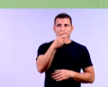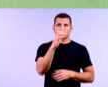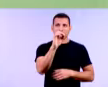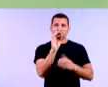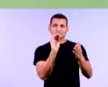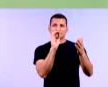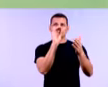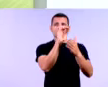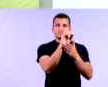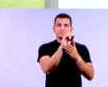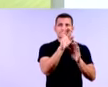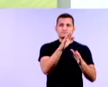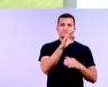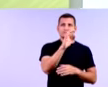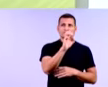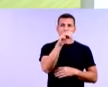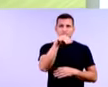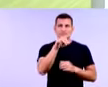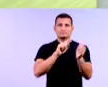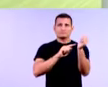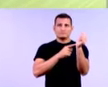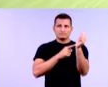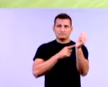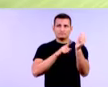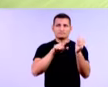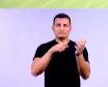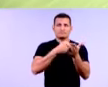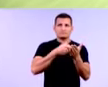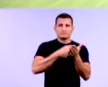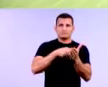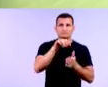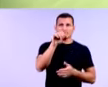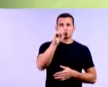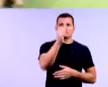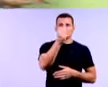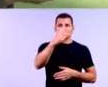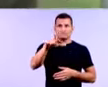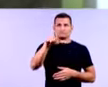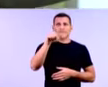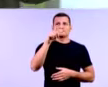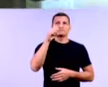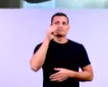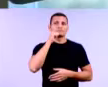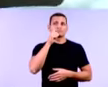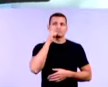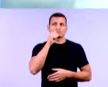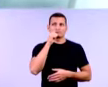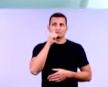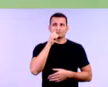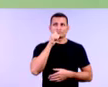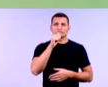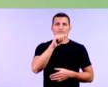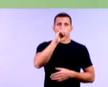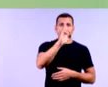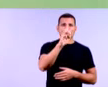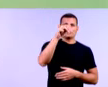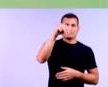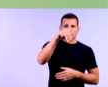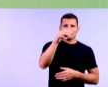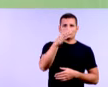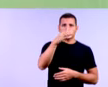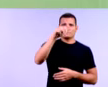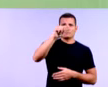é obrigado, a regra da língua é essa, fica no singular e no feminino. Então, em anexo, estou mandando